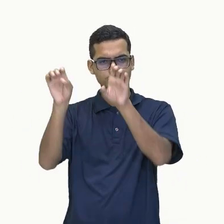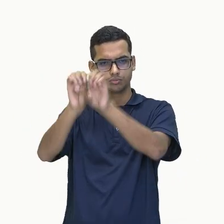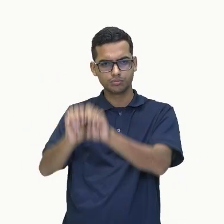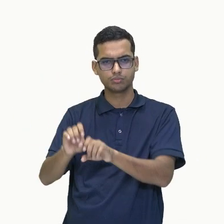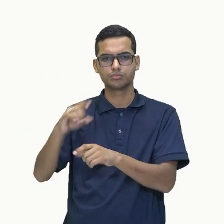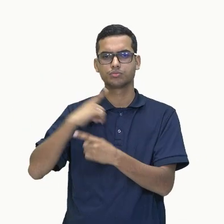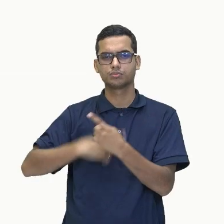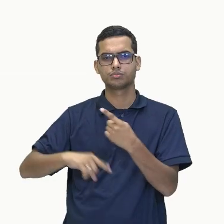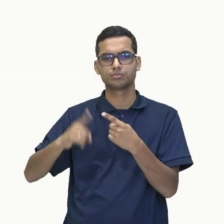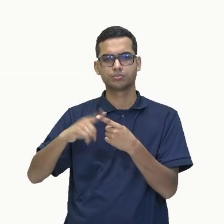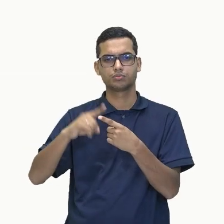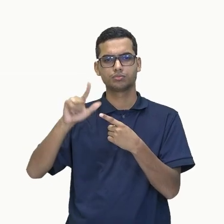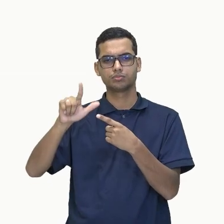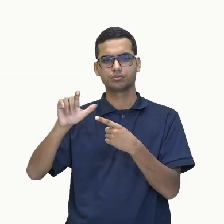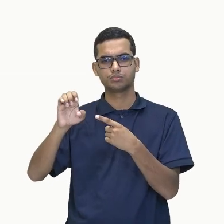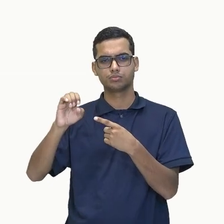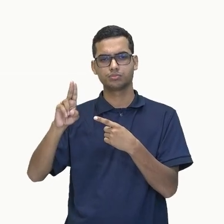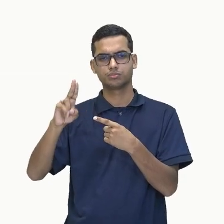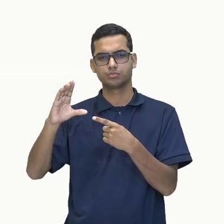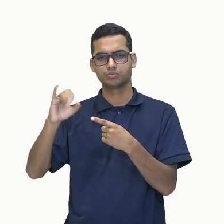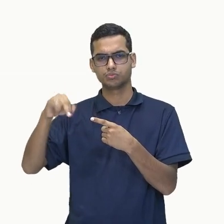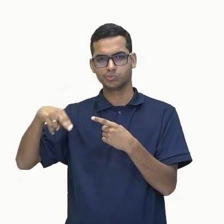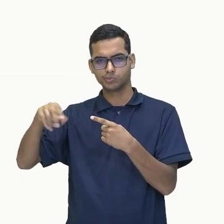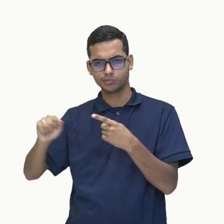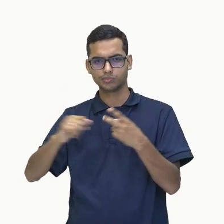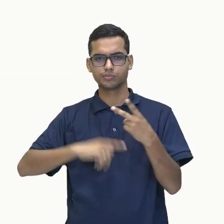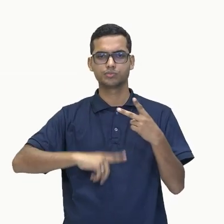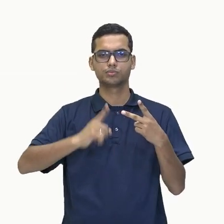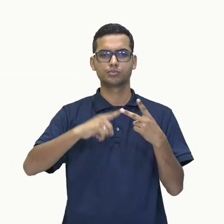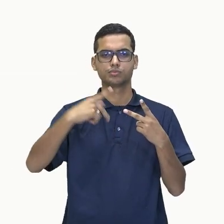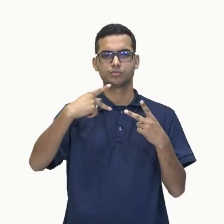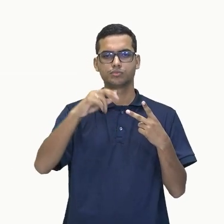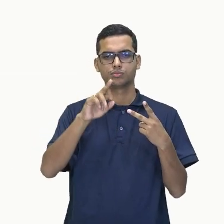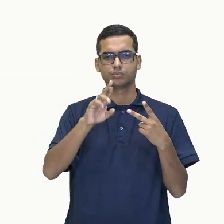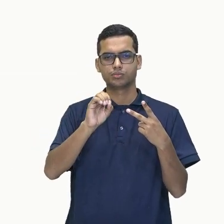leucina, leucina, leucina. Prolina, prolina, prolina.